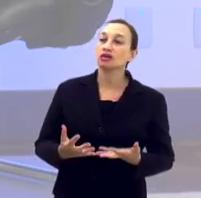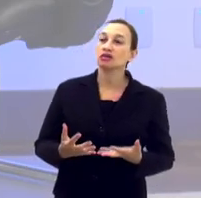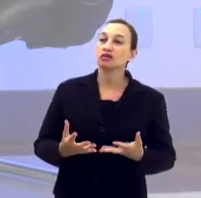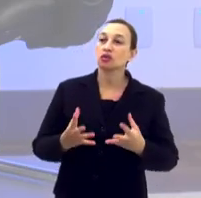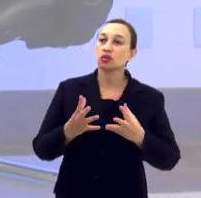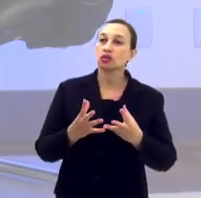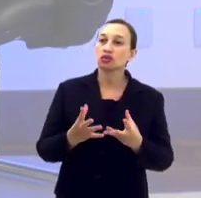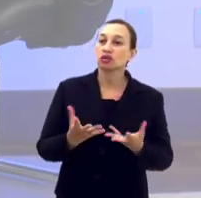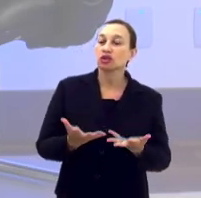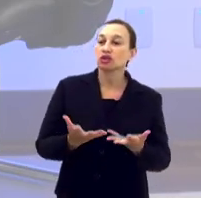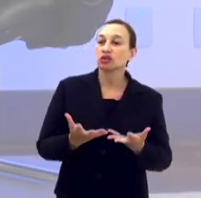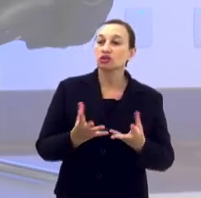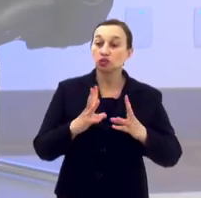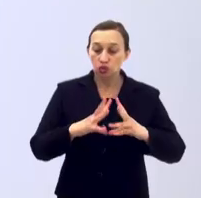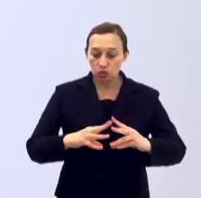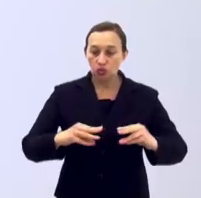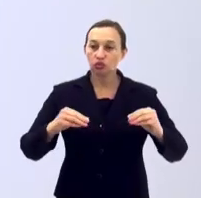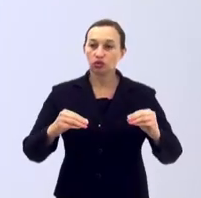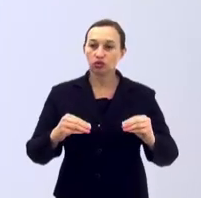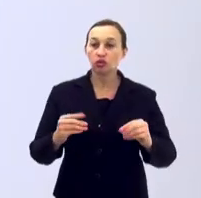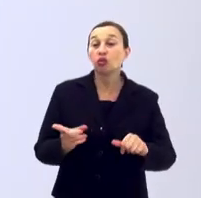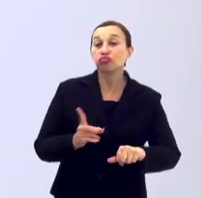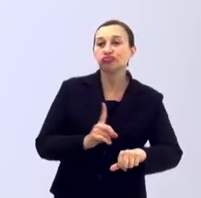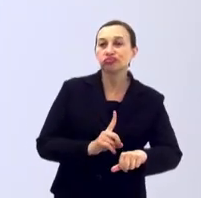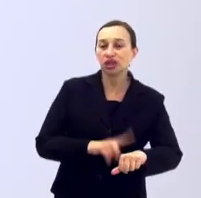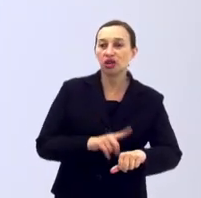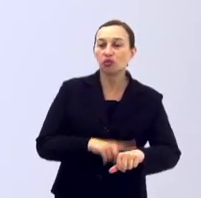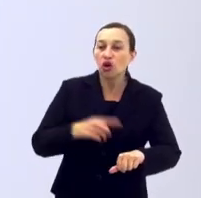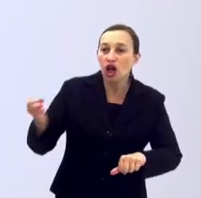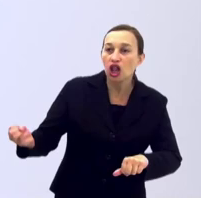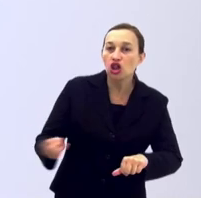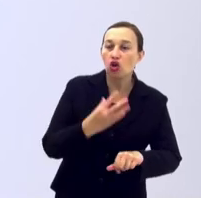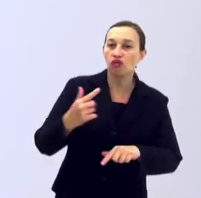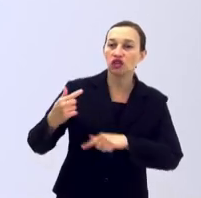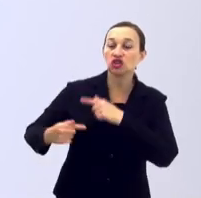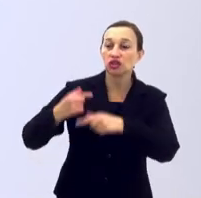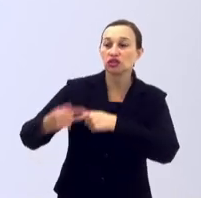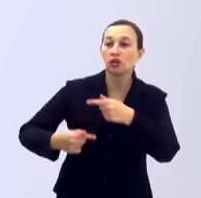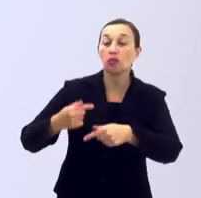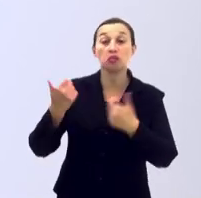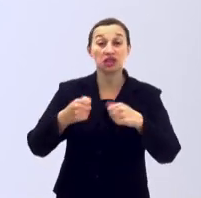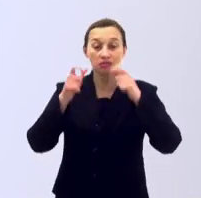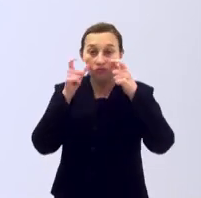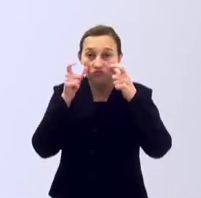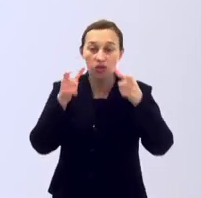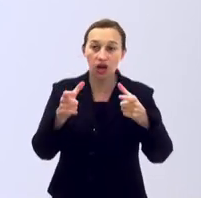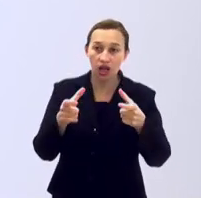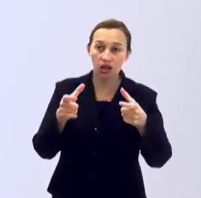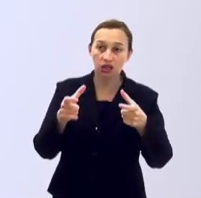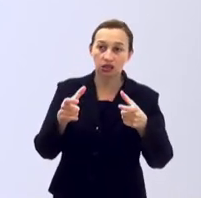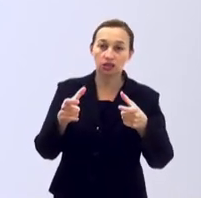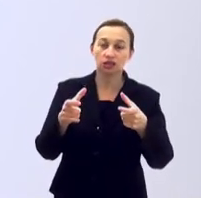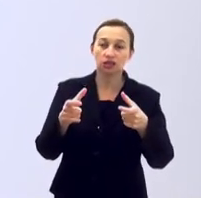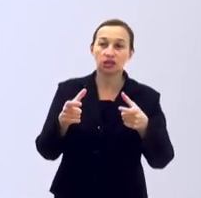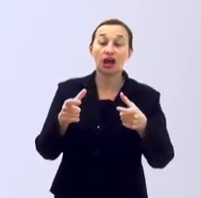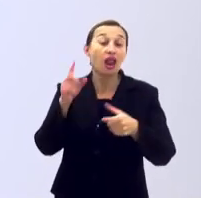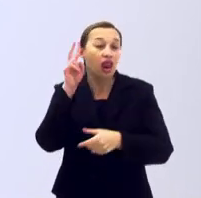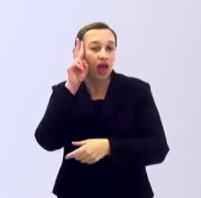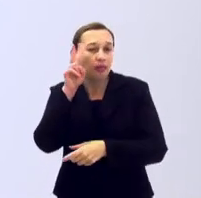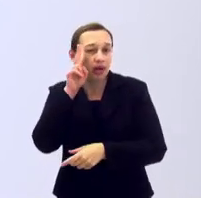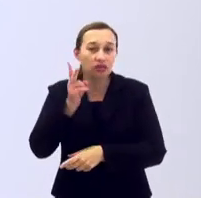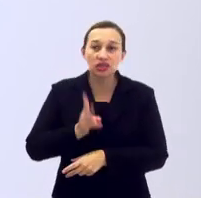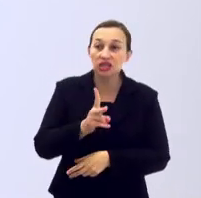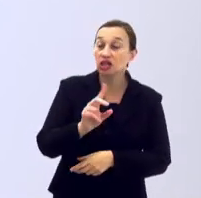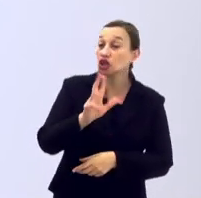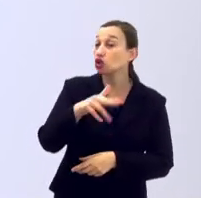se esvaindo, com certeza, pelo tempo. E as novas gerações precisam estar muito alerta. Então, a gente tem que